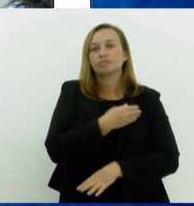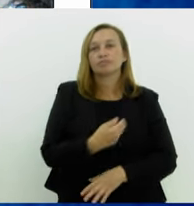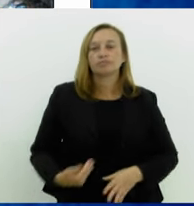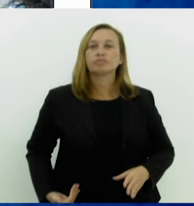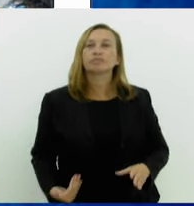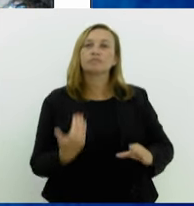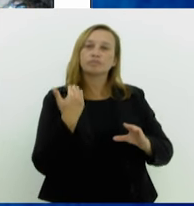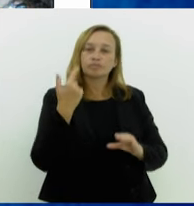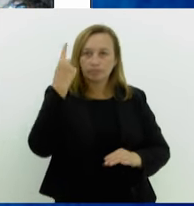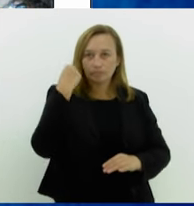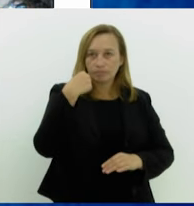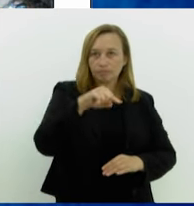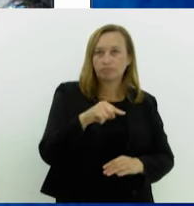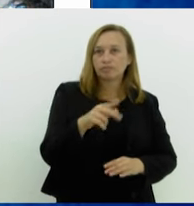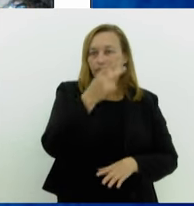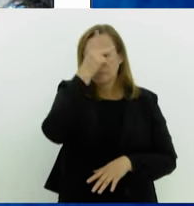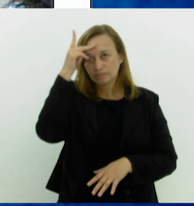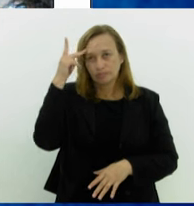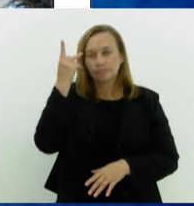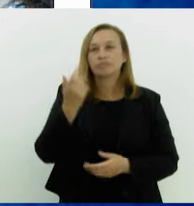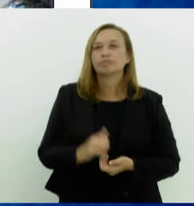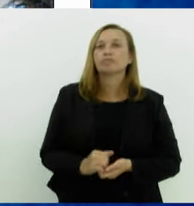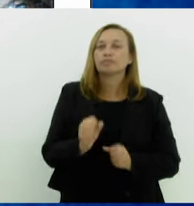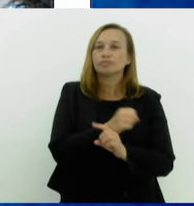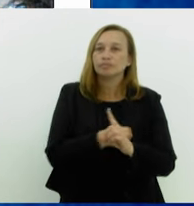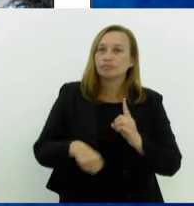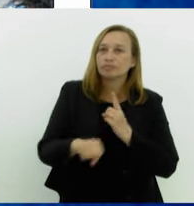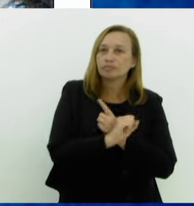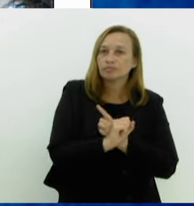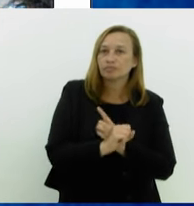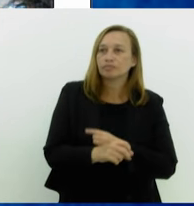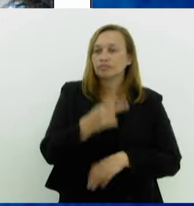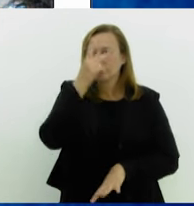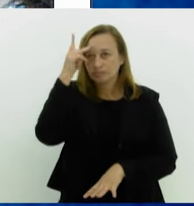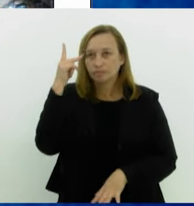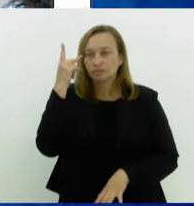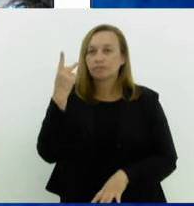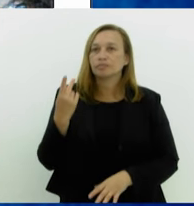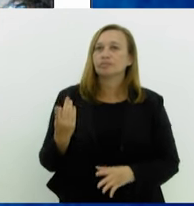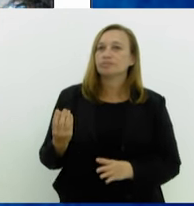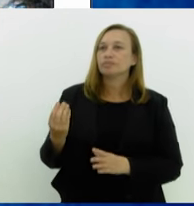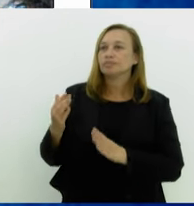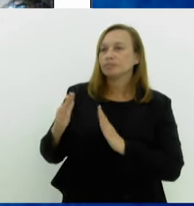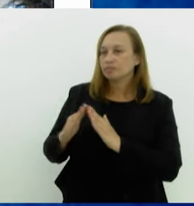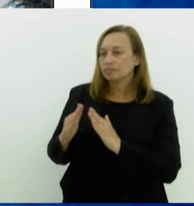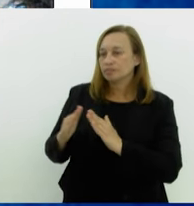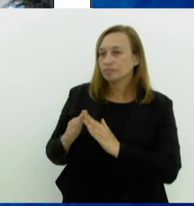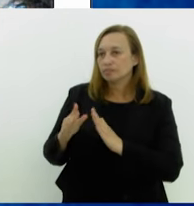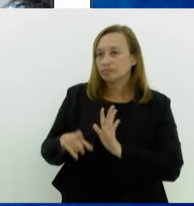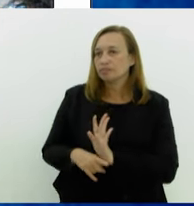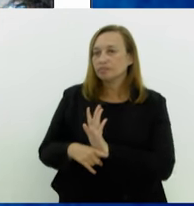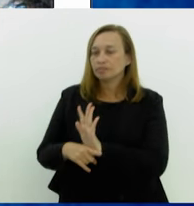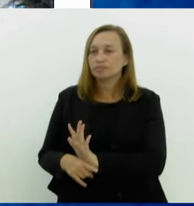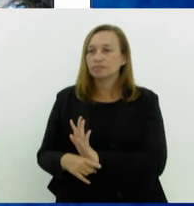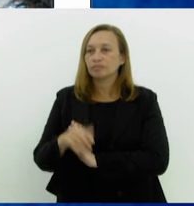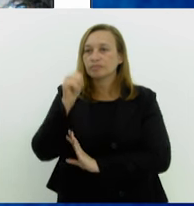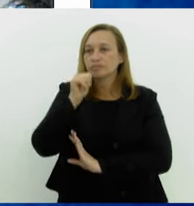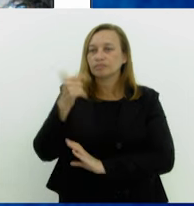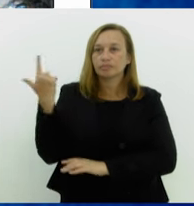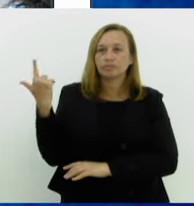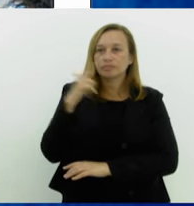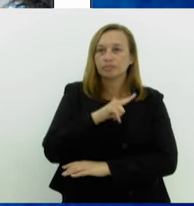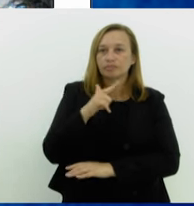eh lideranças locais assistentes sociais pessoas que estão às vezes em crasa atendendo as mulheres para conseguir dar um